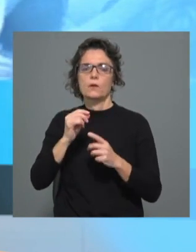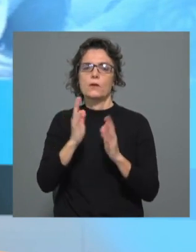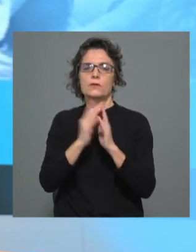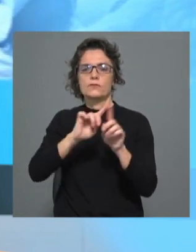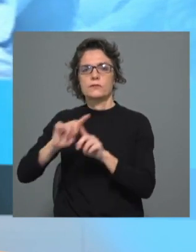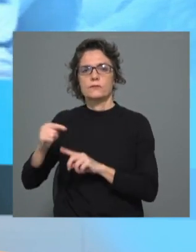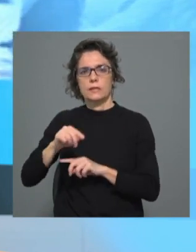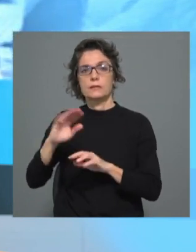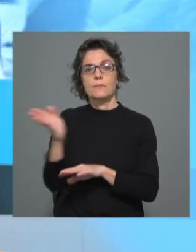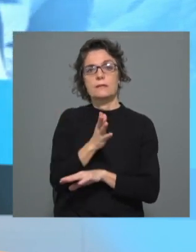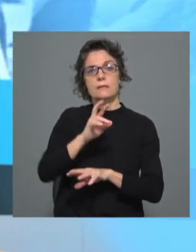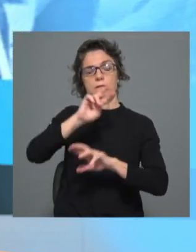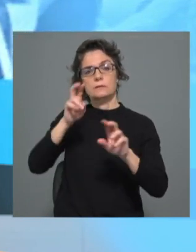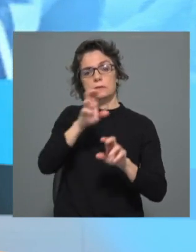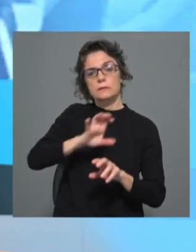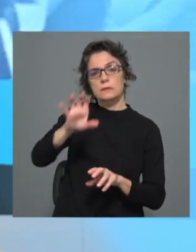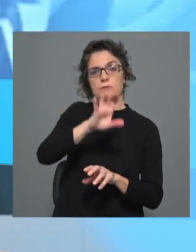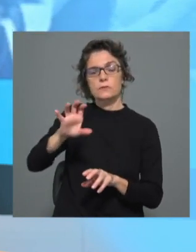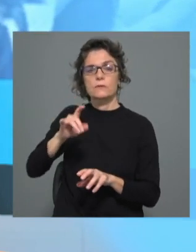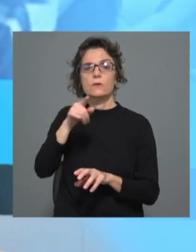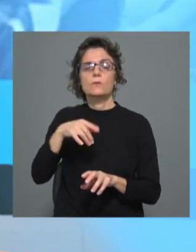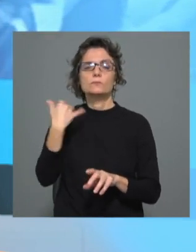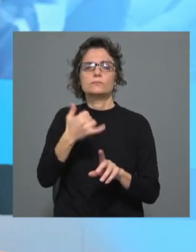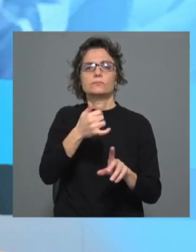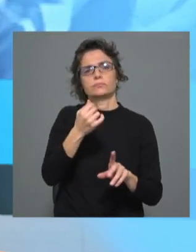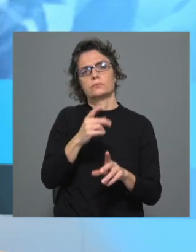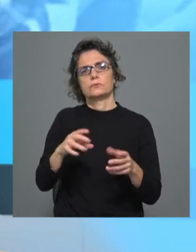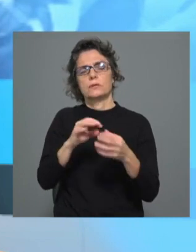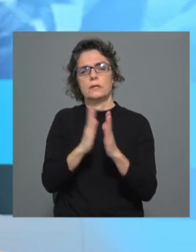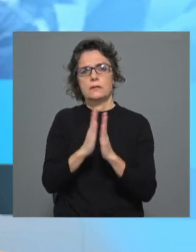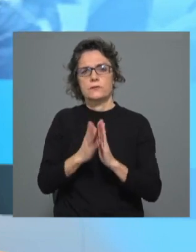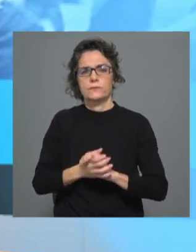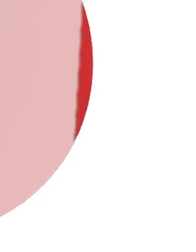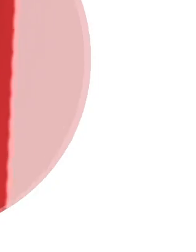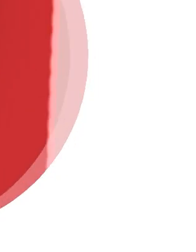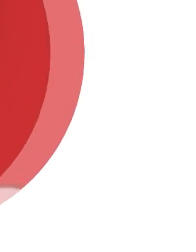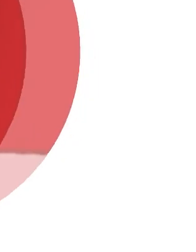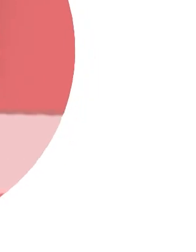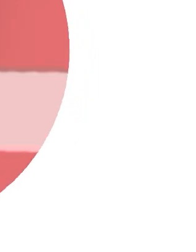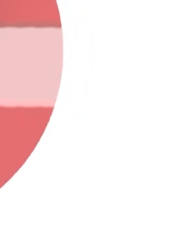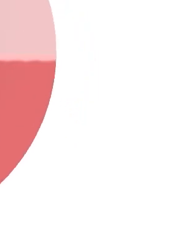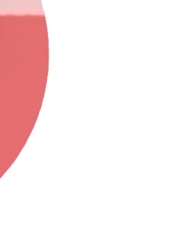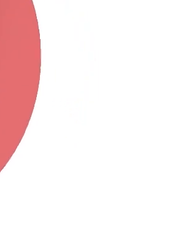destacamos geografias onde permanece a perseguição por motivos religiosos.